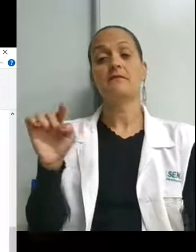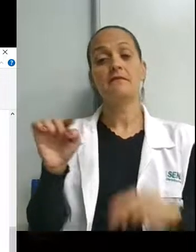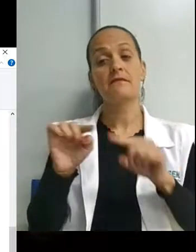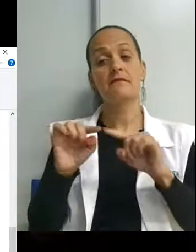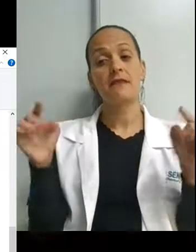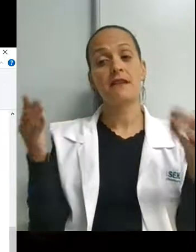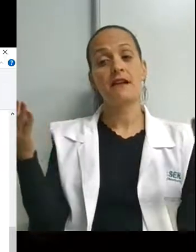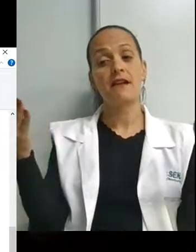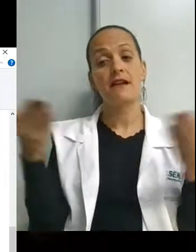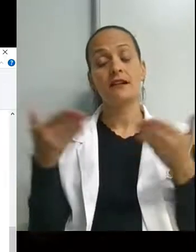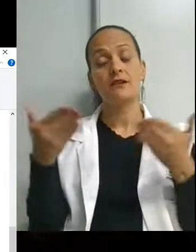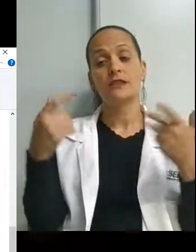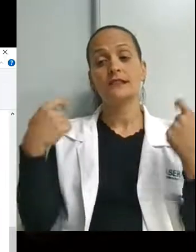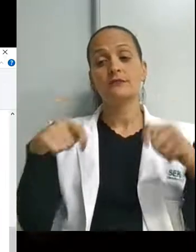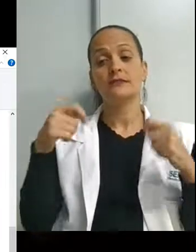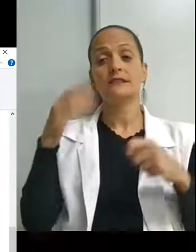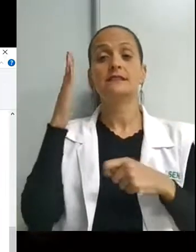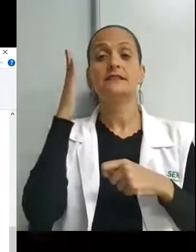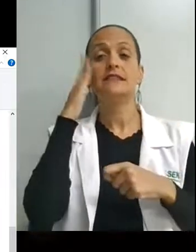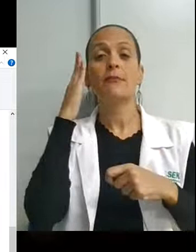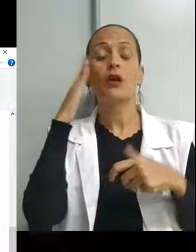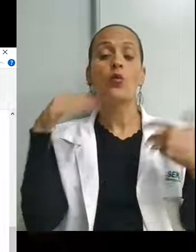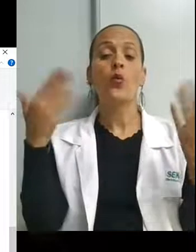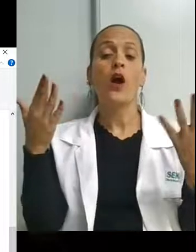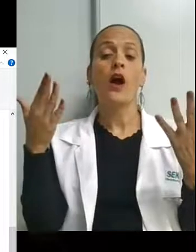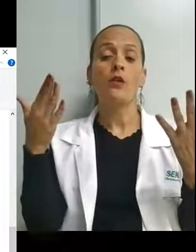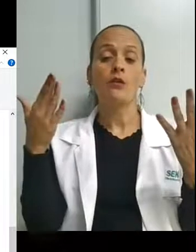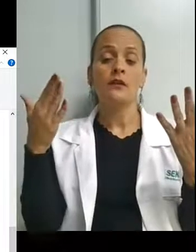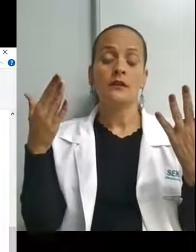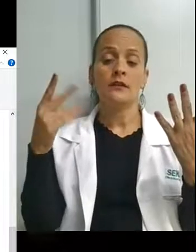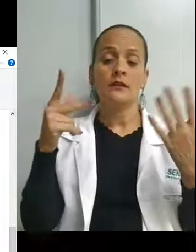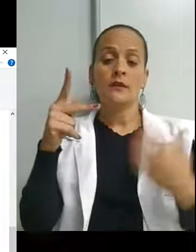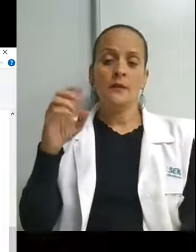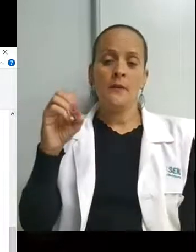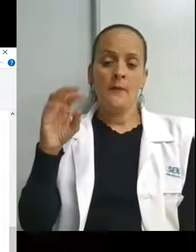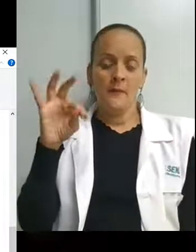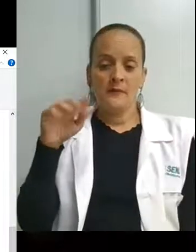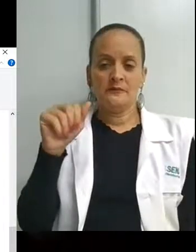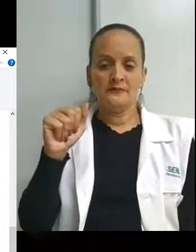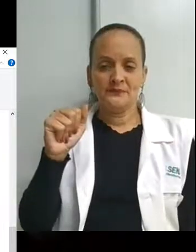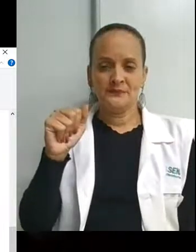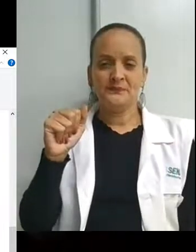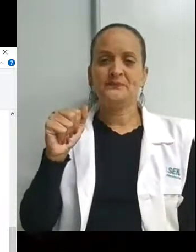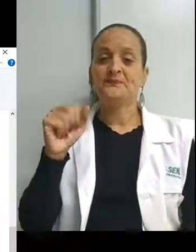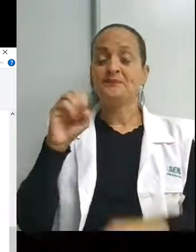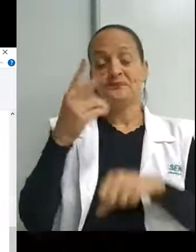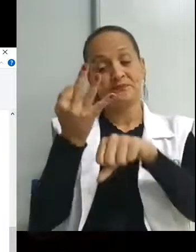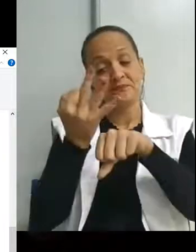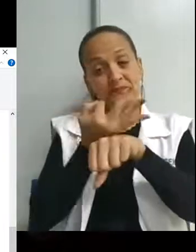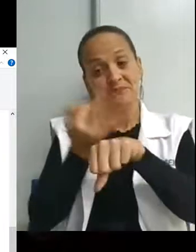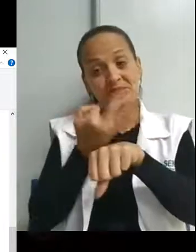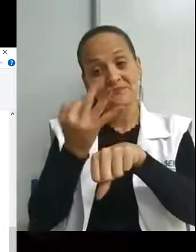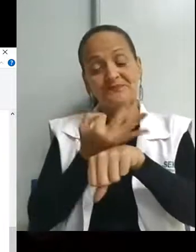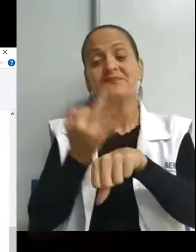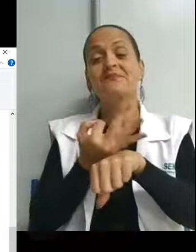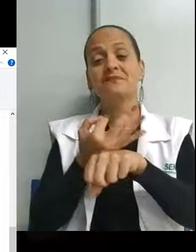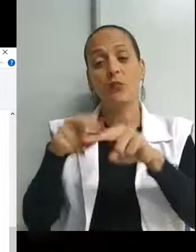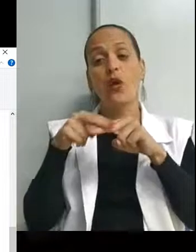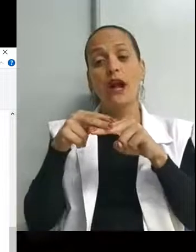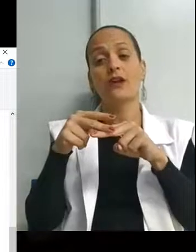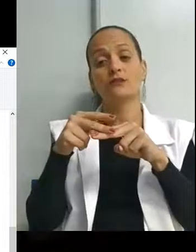que calcule o quê? Que calcule a potência, né? Que calcule, na verdade, a resistência em função da potência